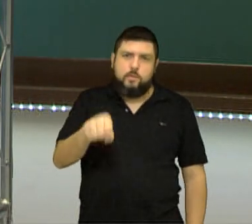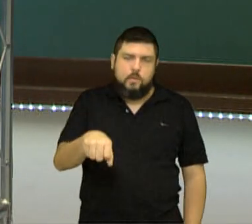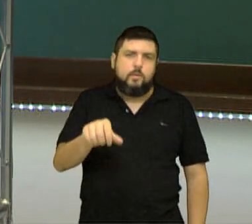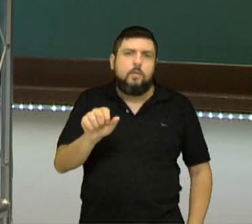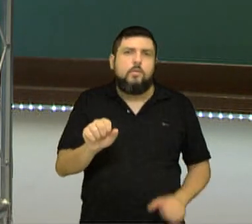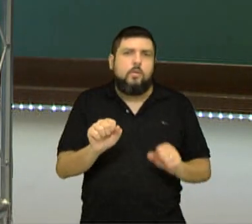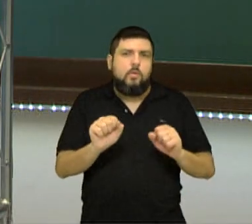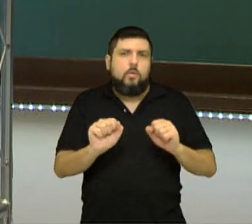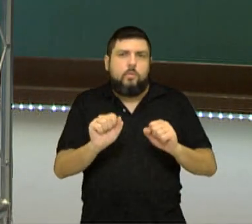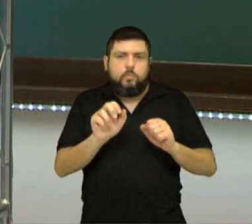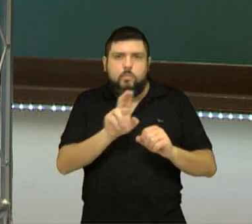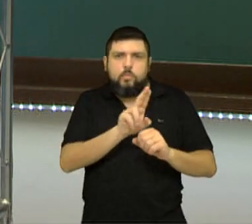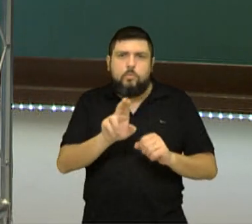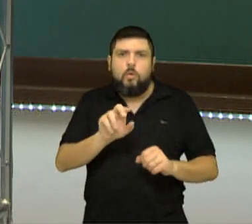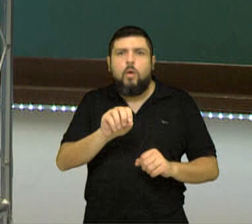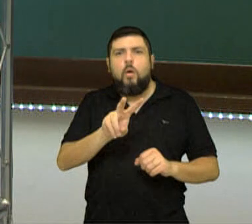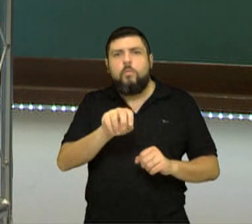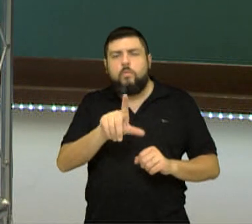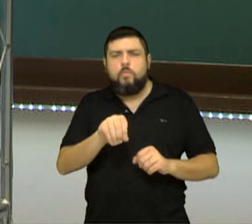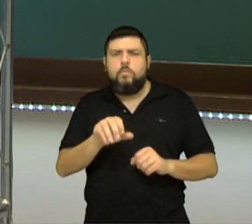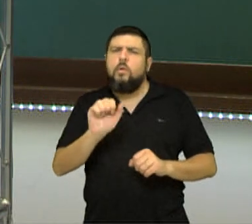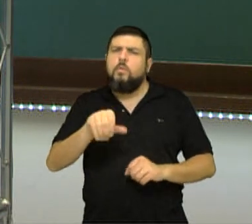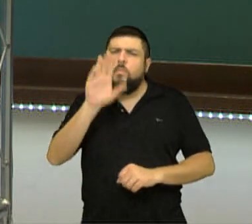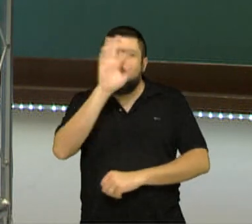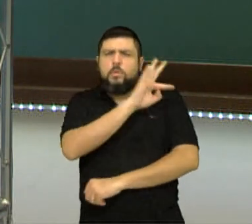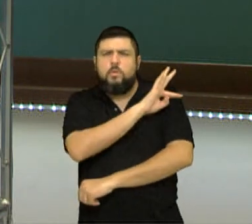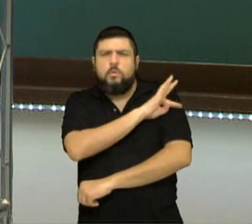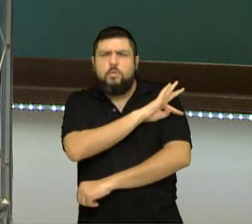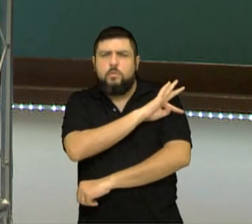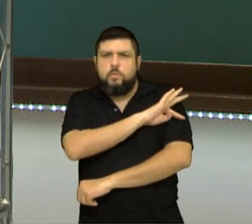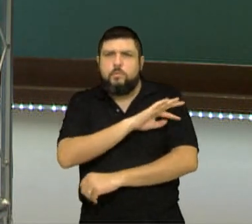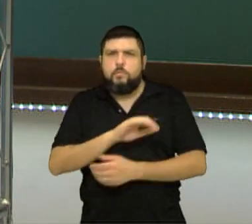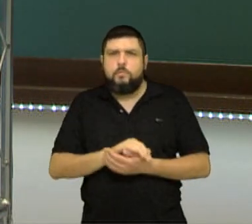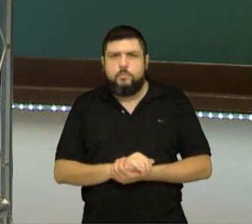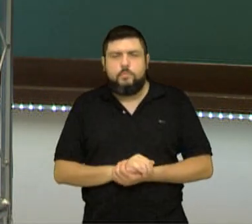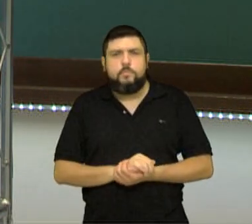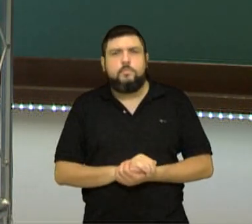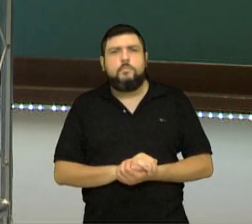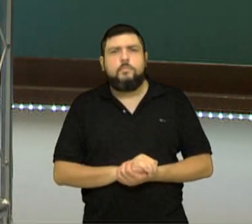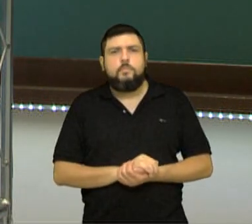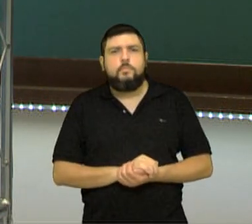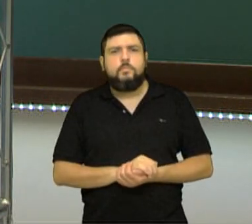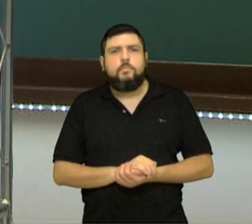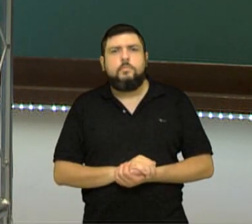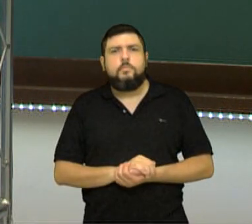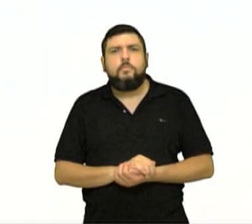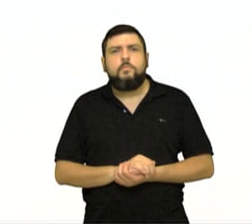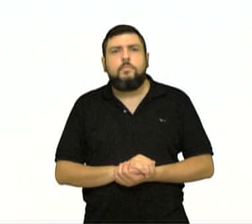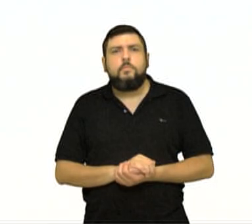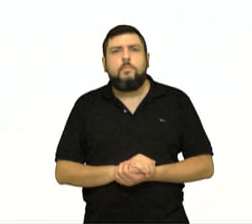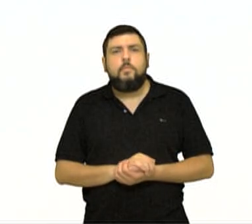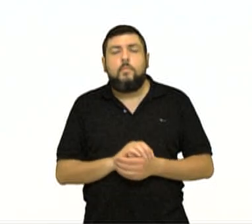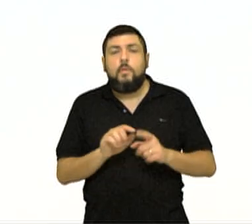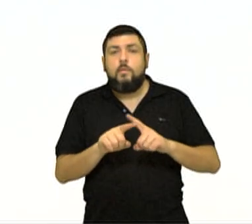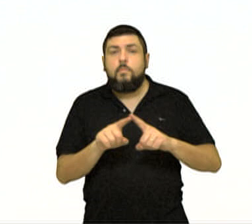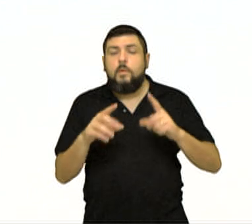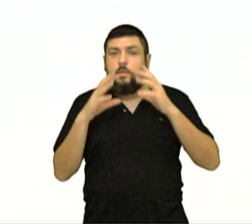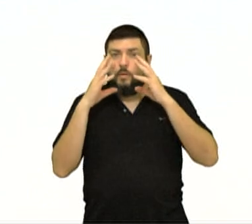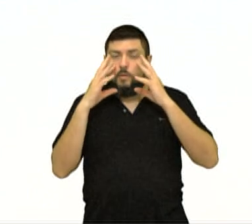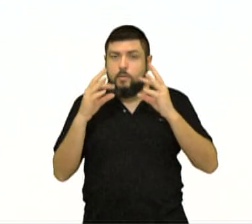essa célula de óvulo. Algo mais técnico, assim, do ponto de vista, né? Biológico, né? Mas atenção, gente,